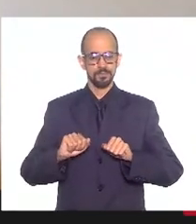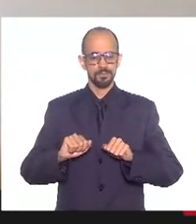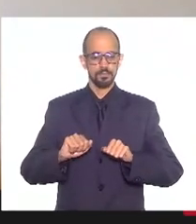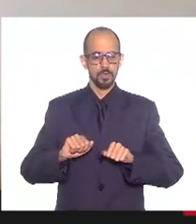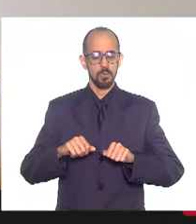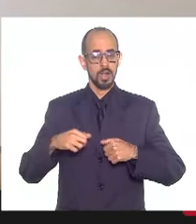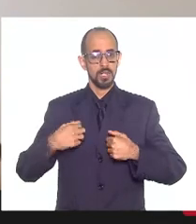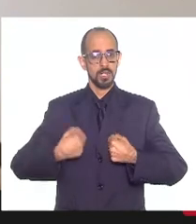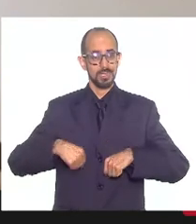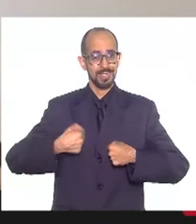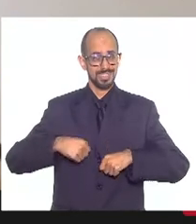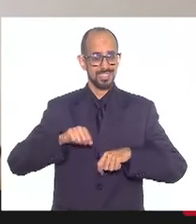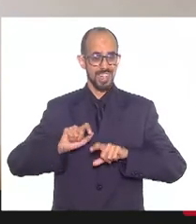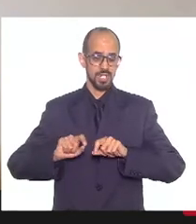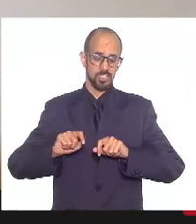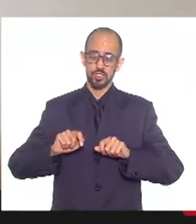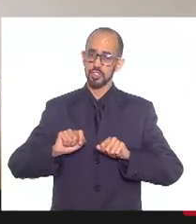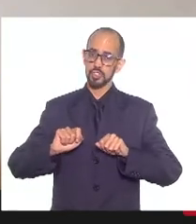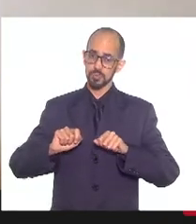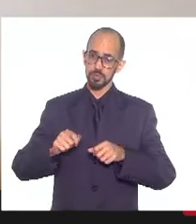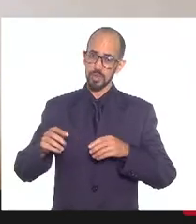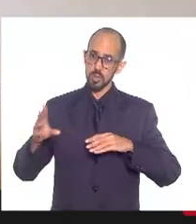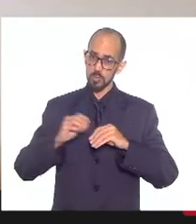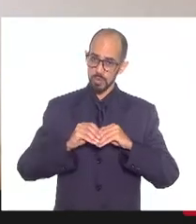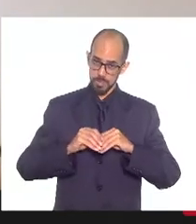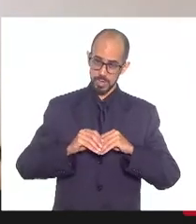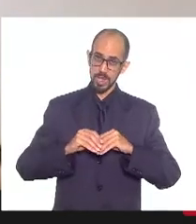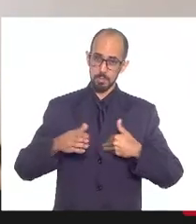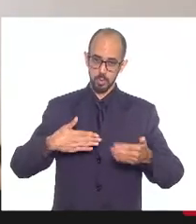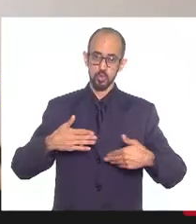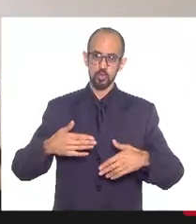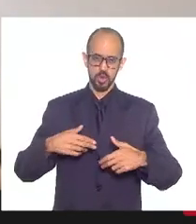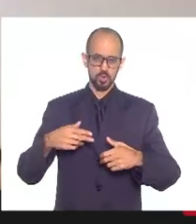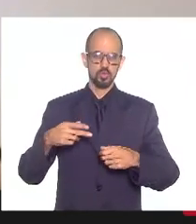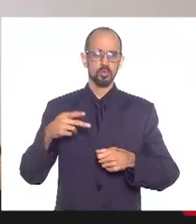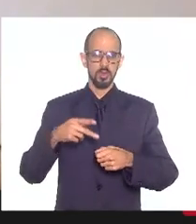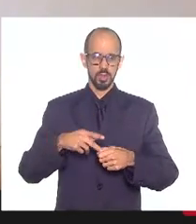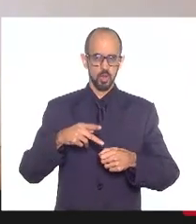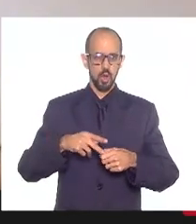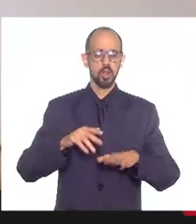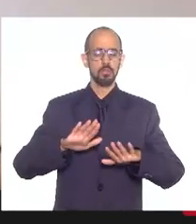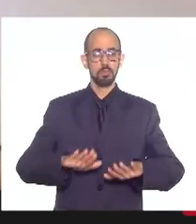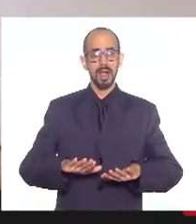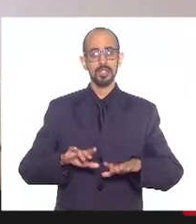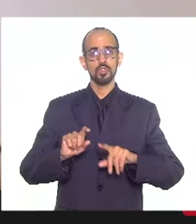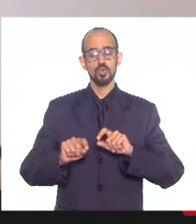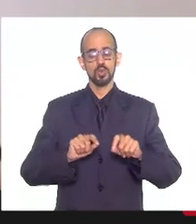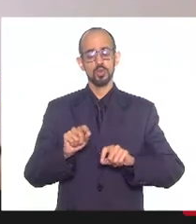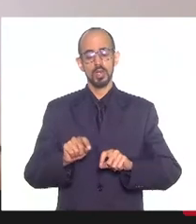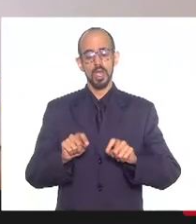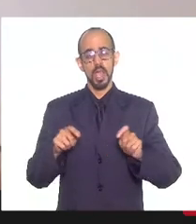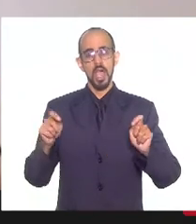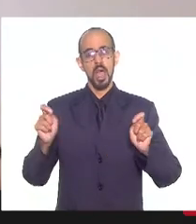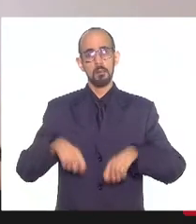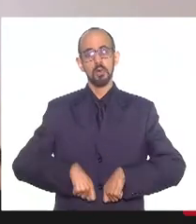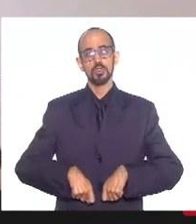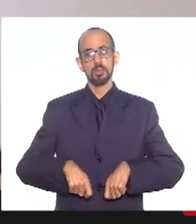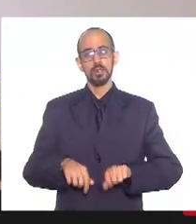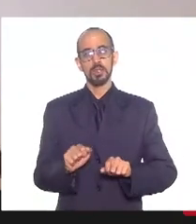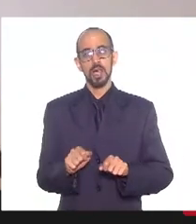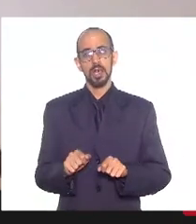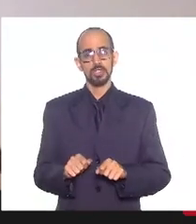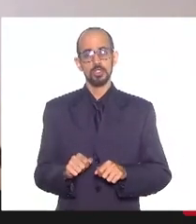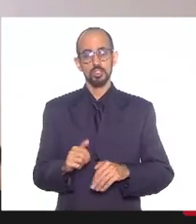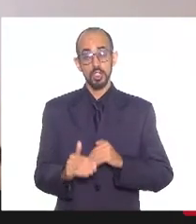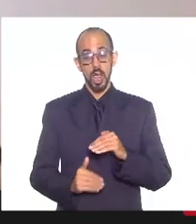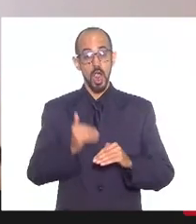de reinjeção para incrementar a produção de petróleo, mas mesmo com a reinjeção, a possibilidade de